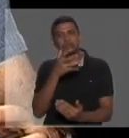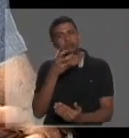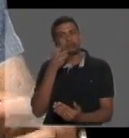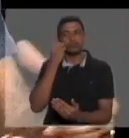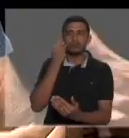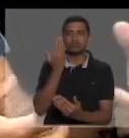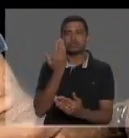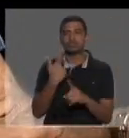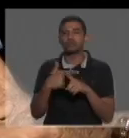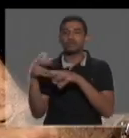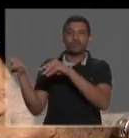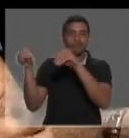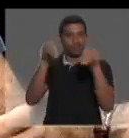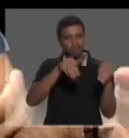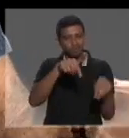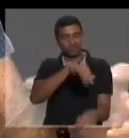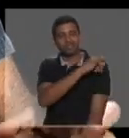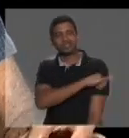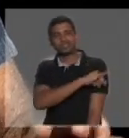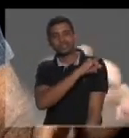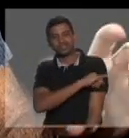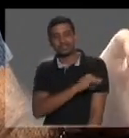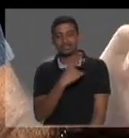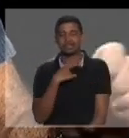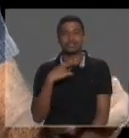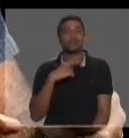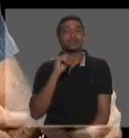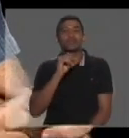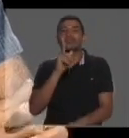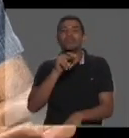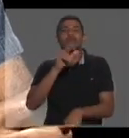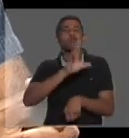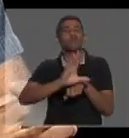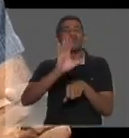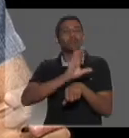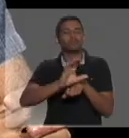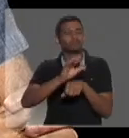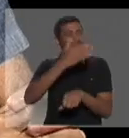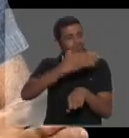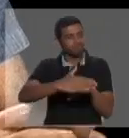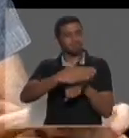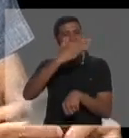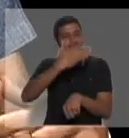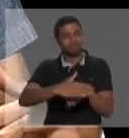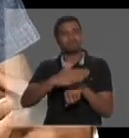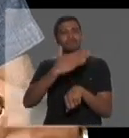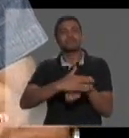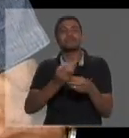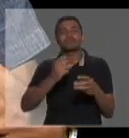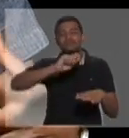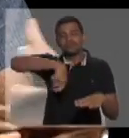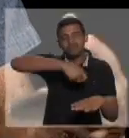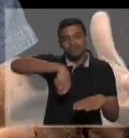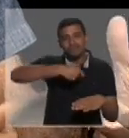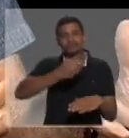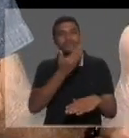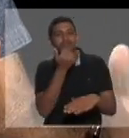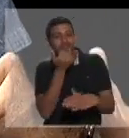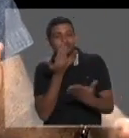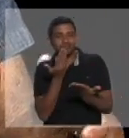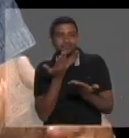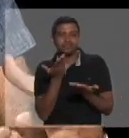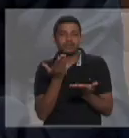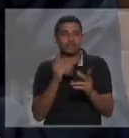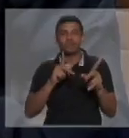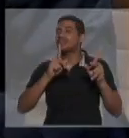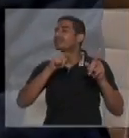sido adotado, porque ele veio para o Rio de Janeiro, foi treinado, né, para ser um cozinheiro, para ser um